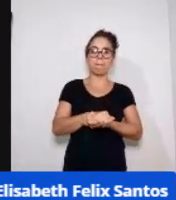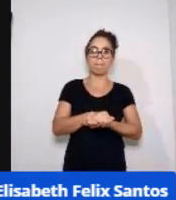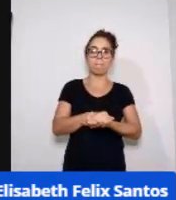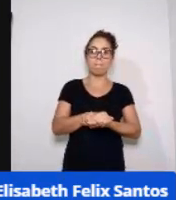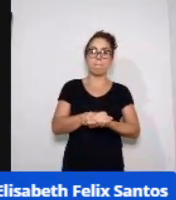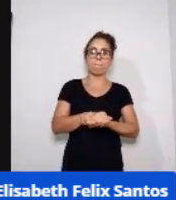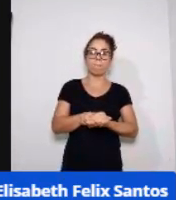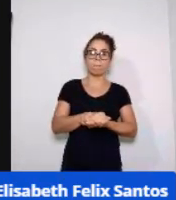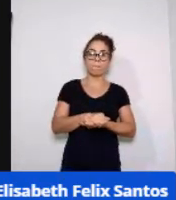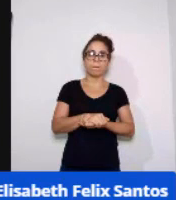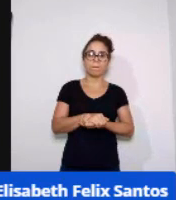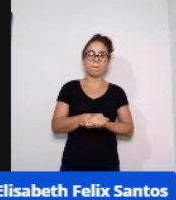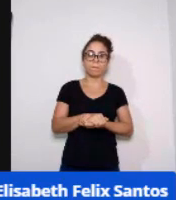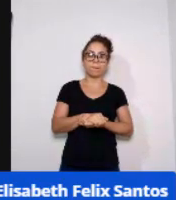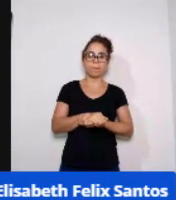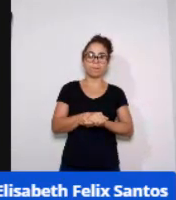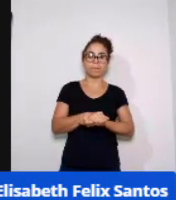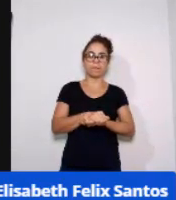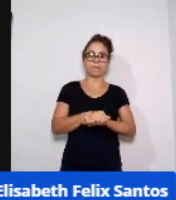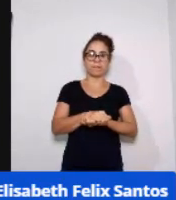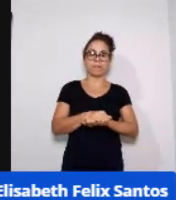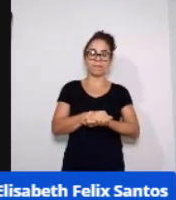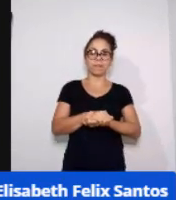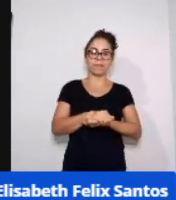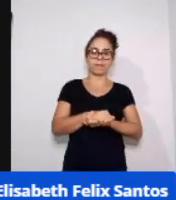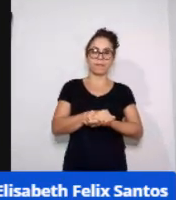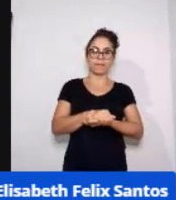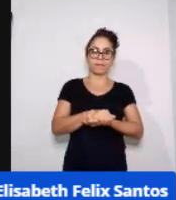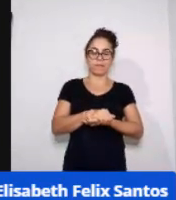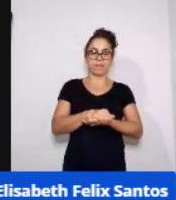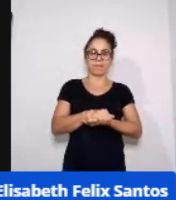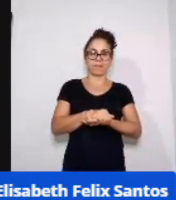Seu microfone encontra-se fechado, professora Simone.